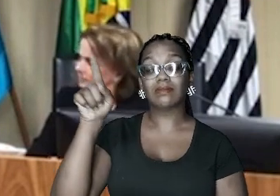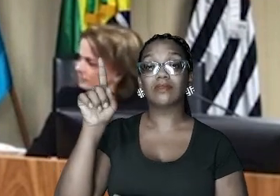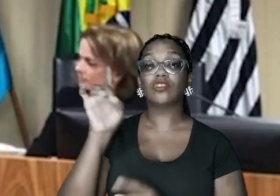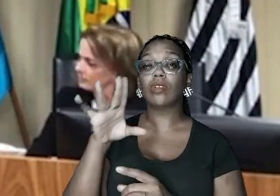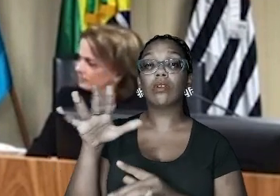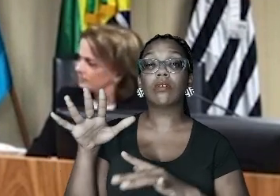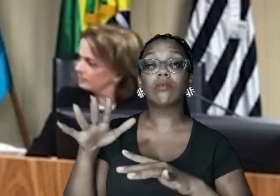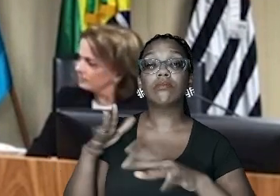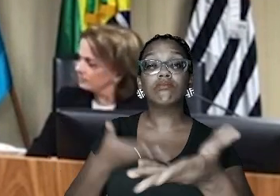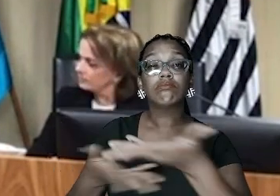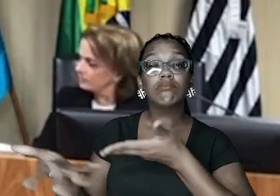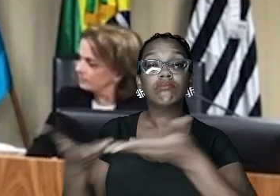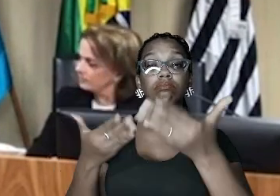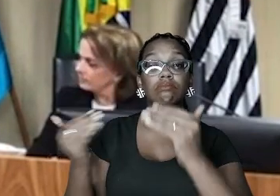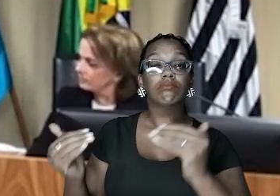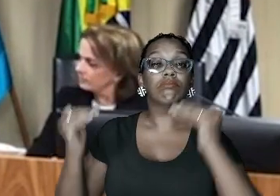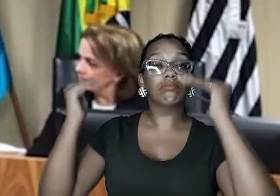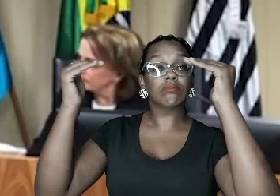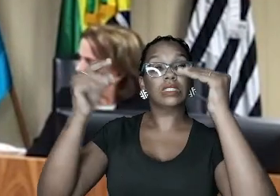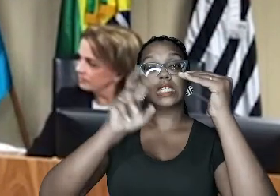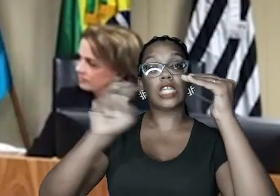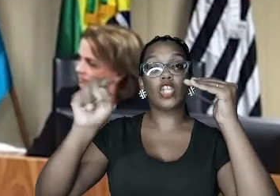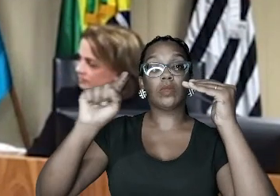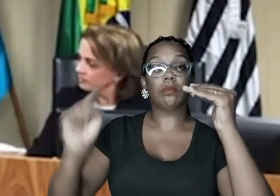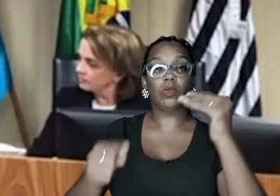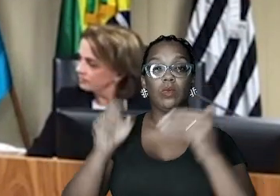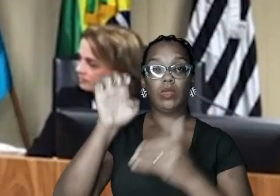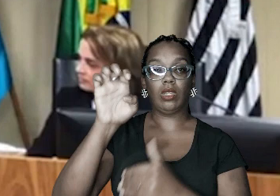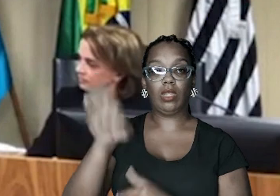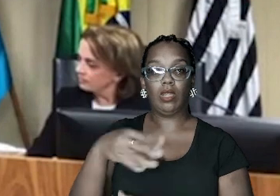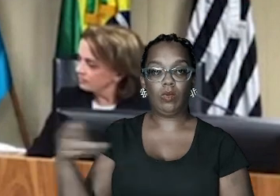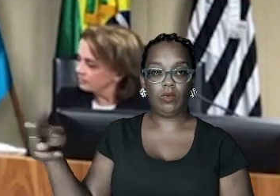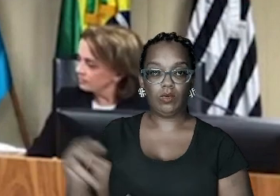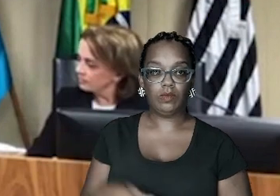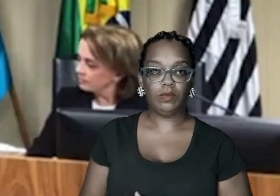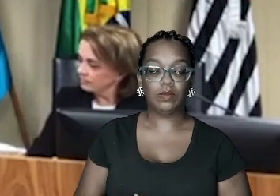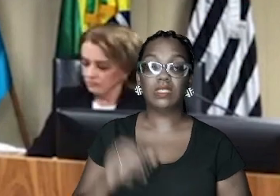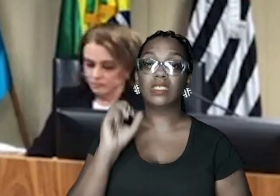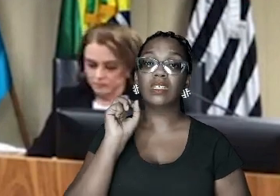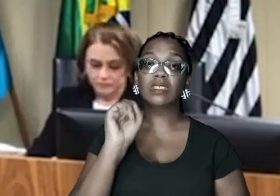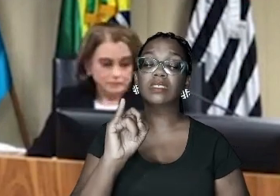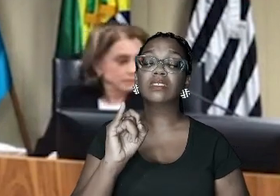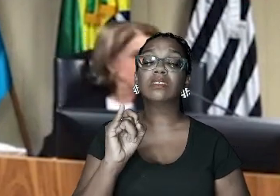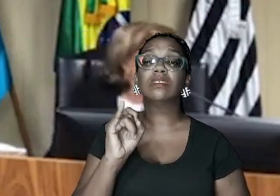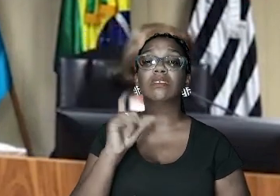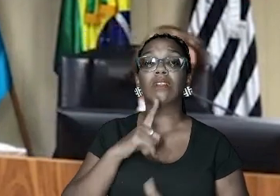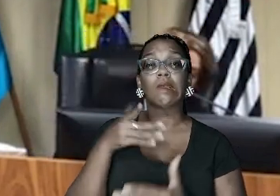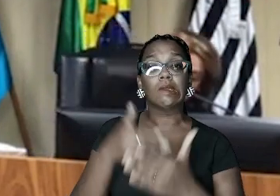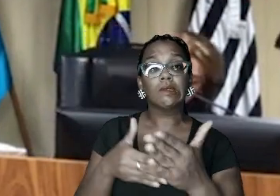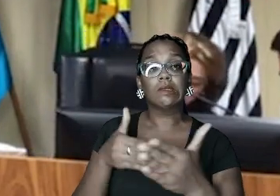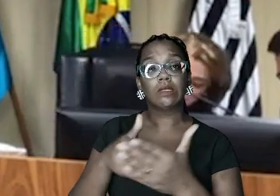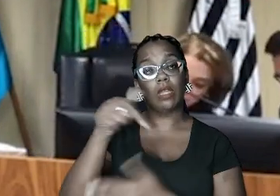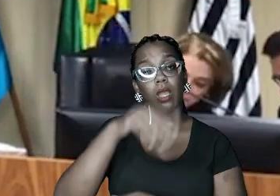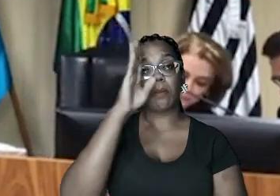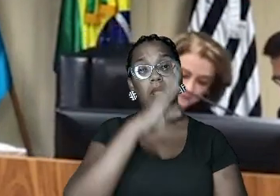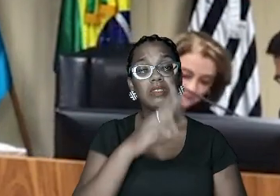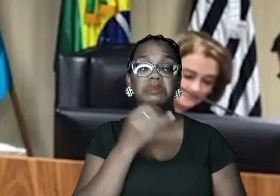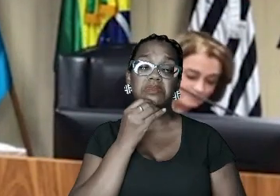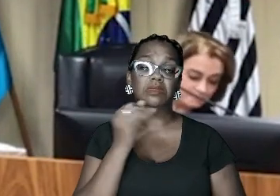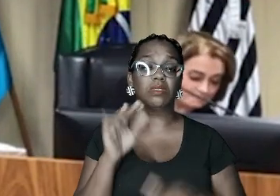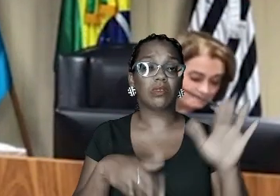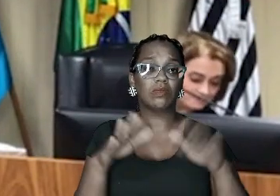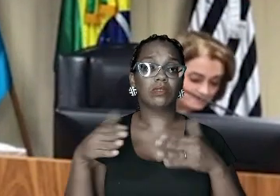acimas algo melhor juízo de 500 mil euros Então se houvesse uma delimitação aqui no Brasil Talvez nós